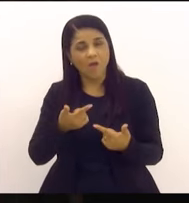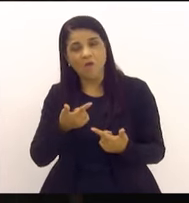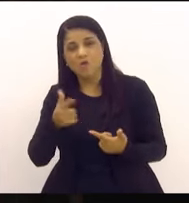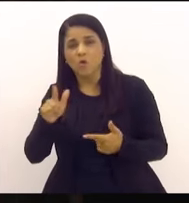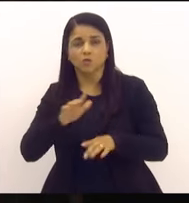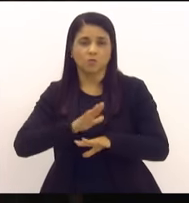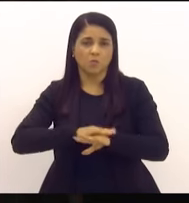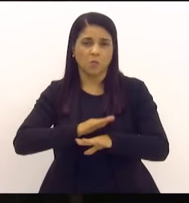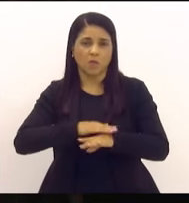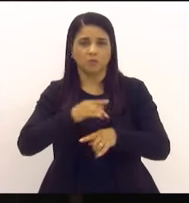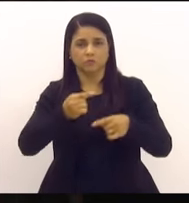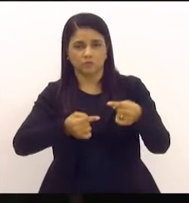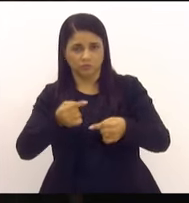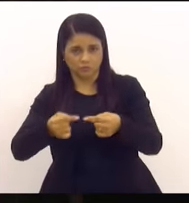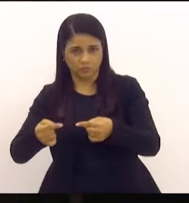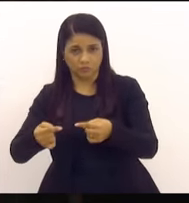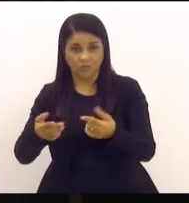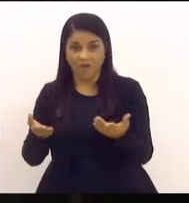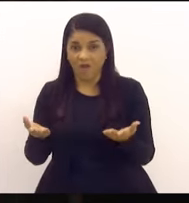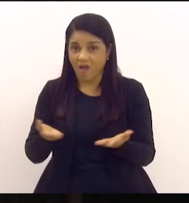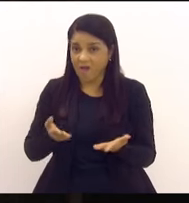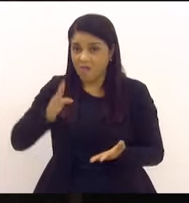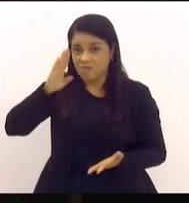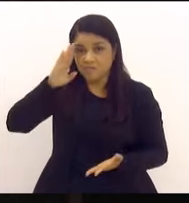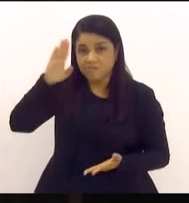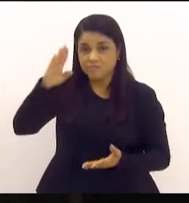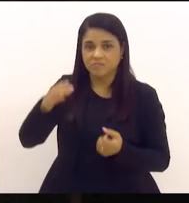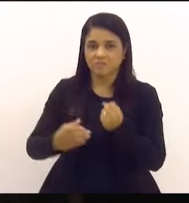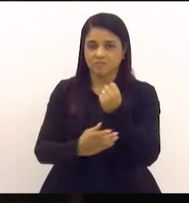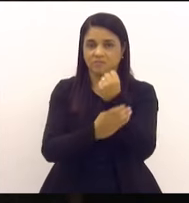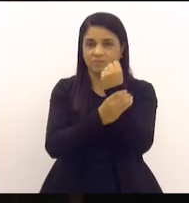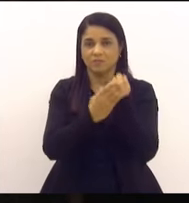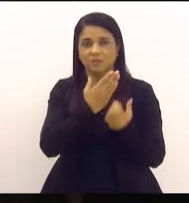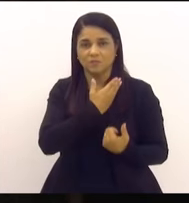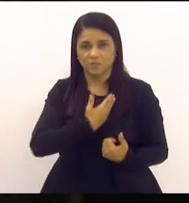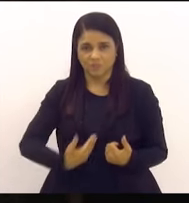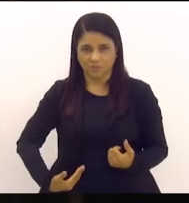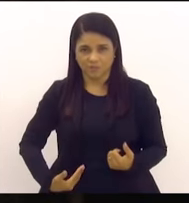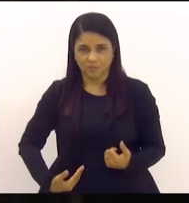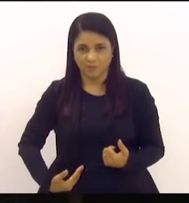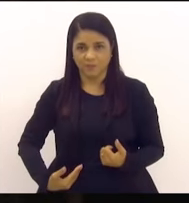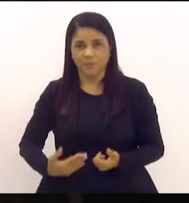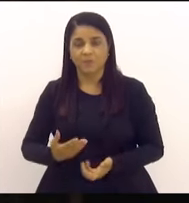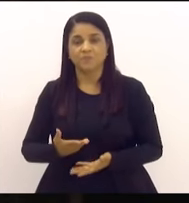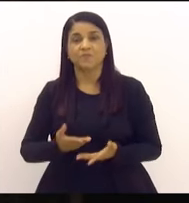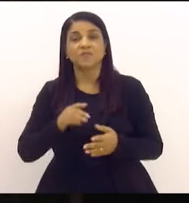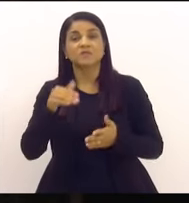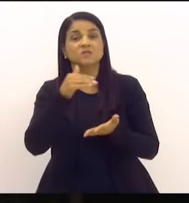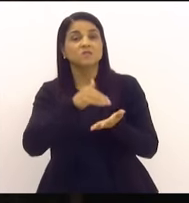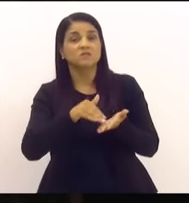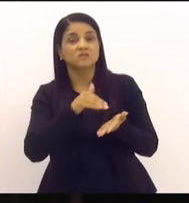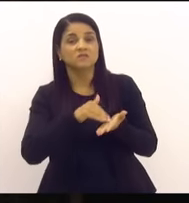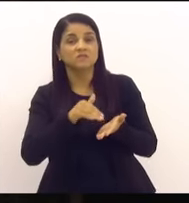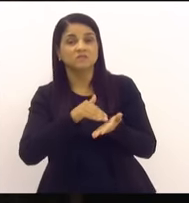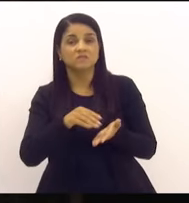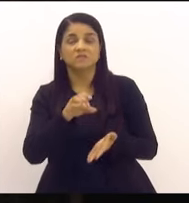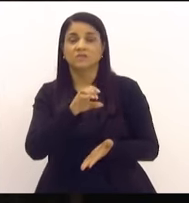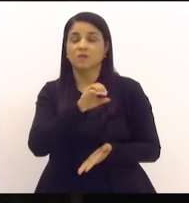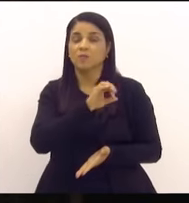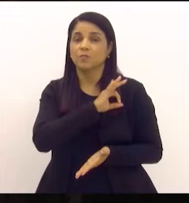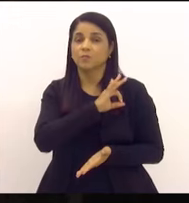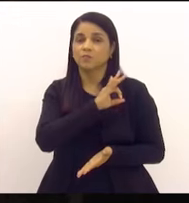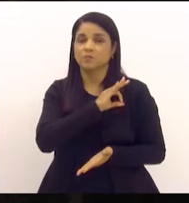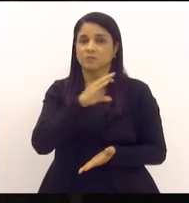ocasião. Em outra ocasião. Então, no que diz respeito, se o secretário da Polícia